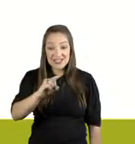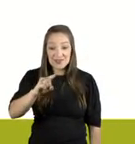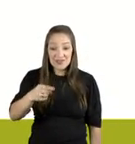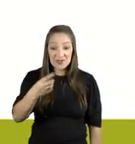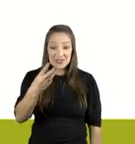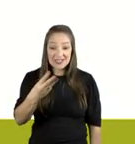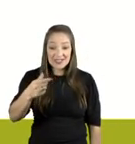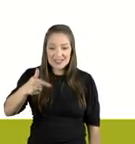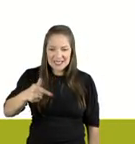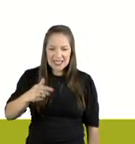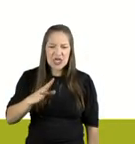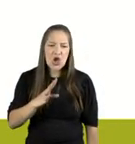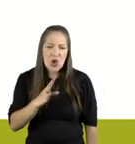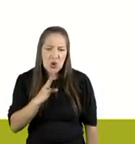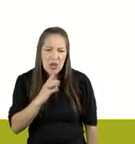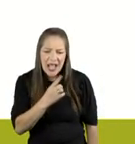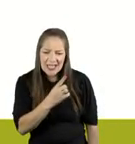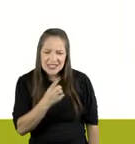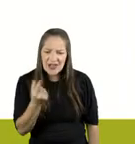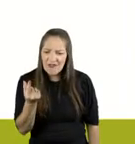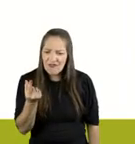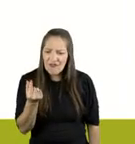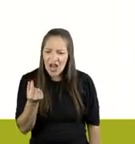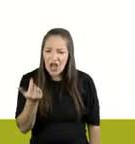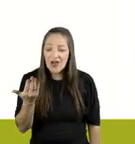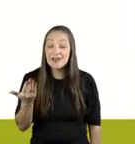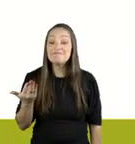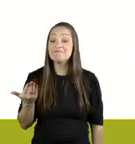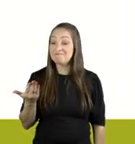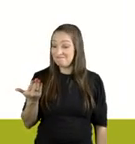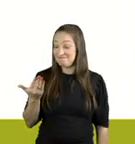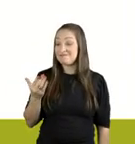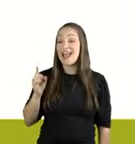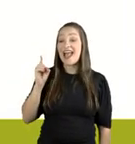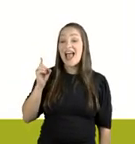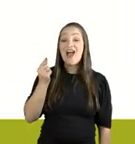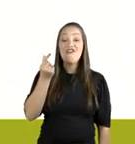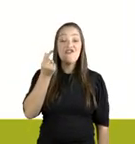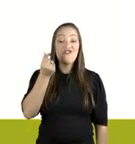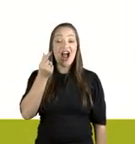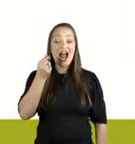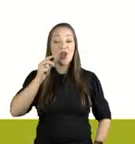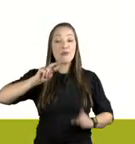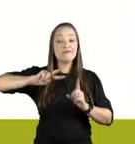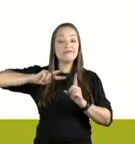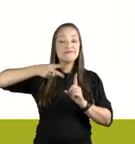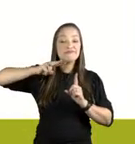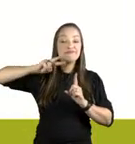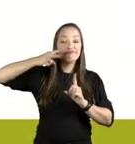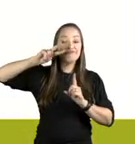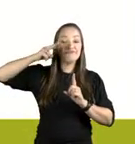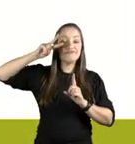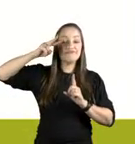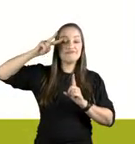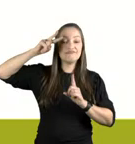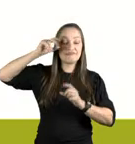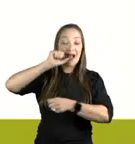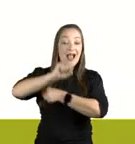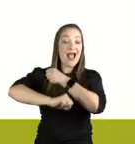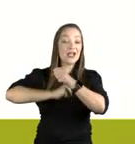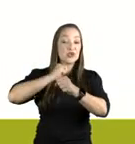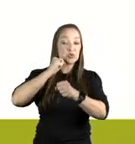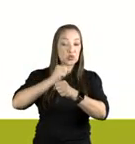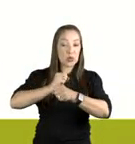6,37%. Quem conhece esse valor? Esse valor é a rentabilidade anual da poupança. Né? Então,